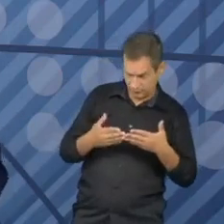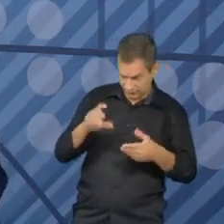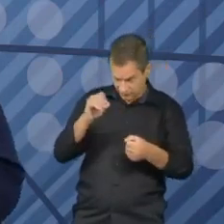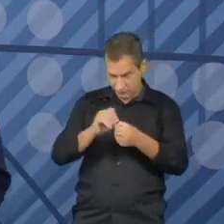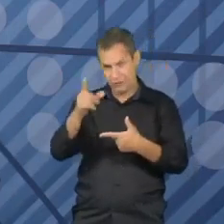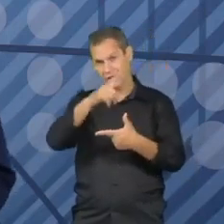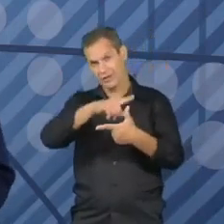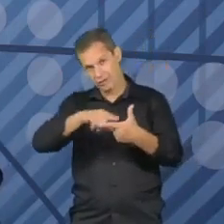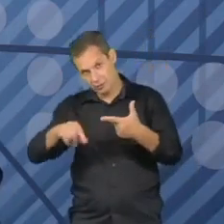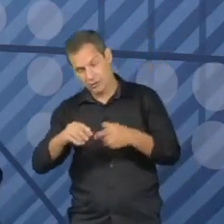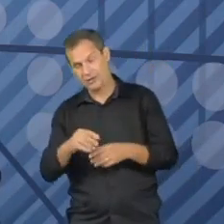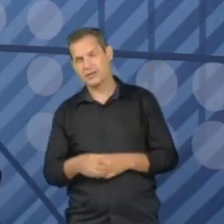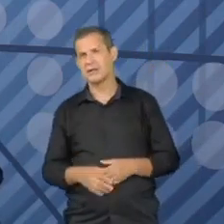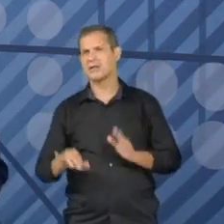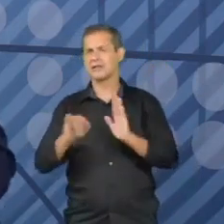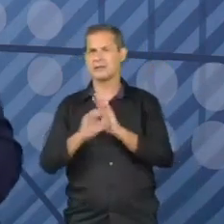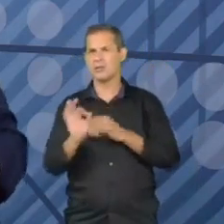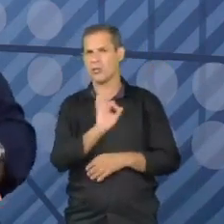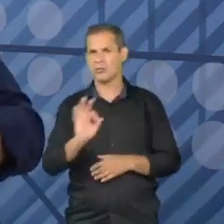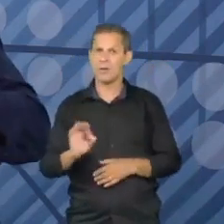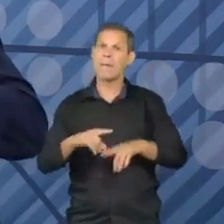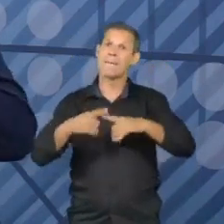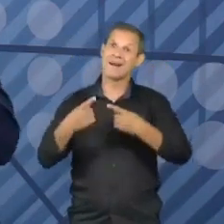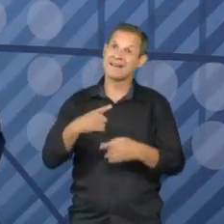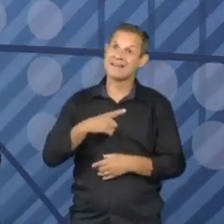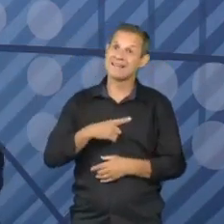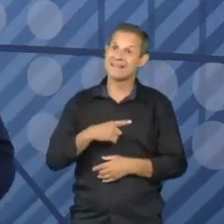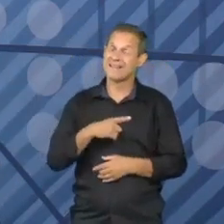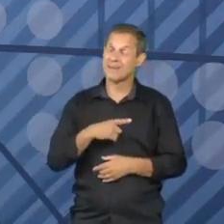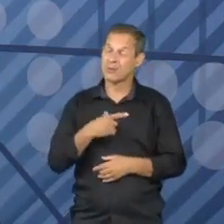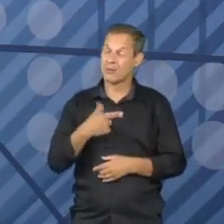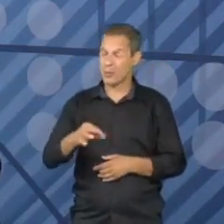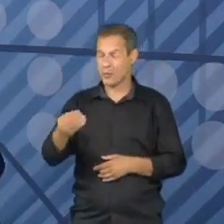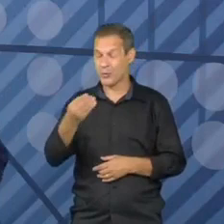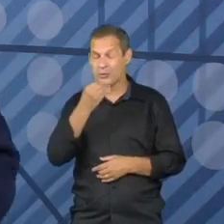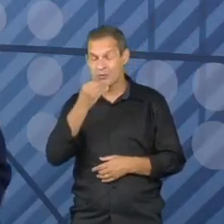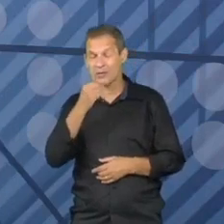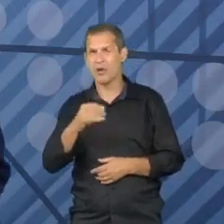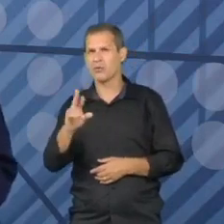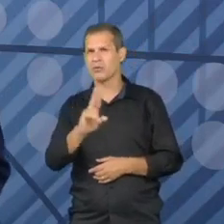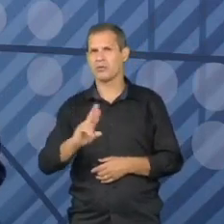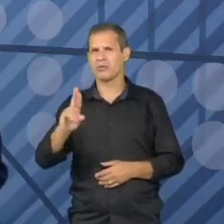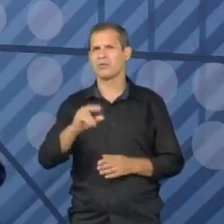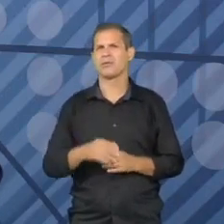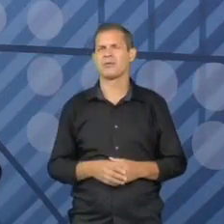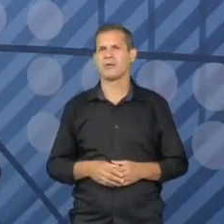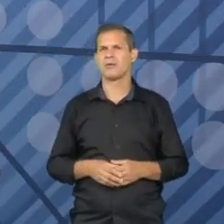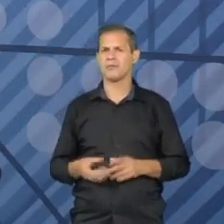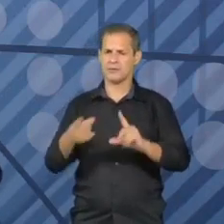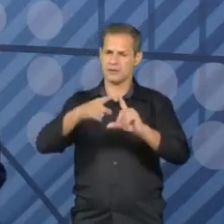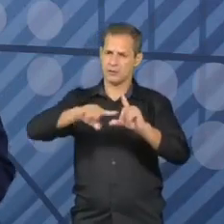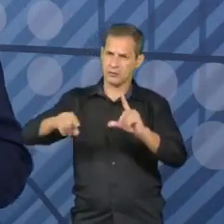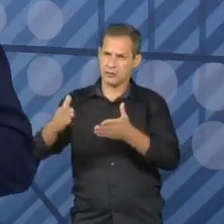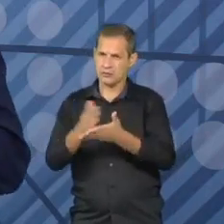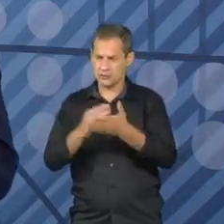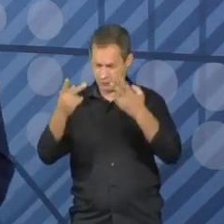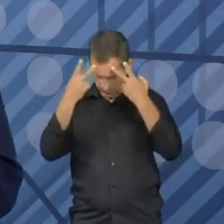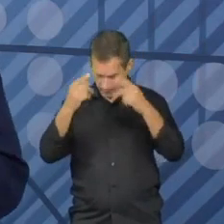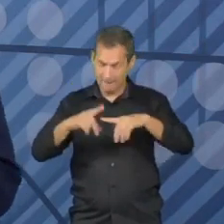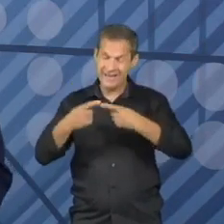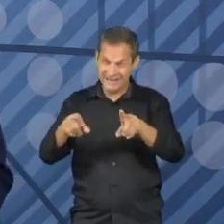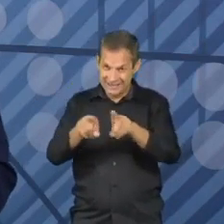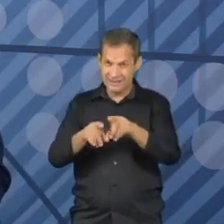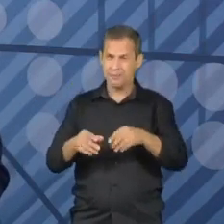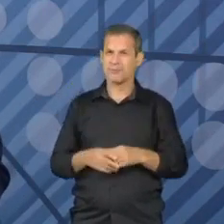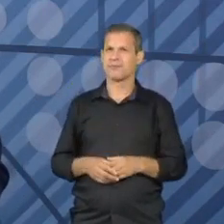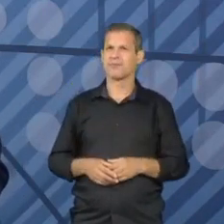uma divisão e determino o meu percentual. Só que existe uma outra possibilidade que seria utilizando a curva de distribuição normal, que é também